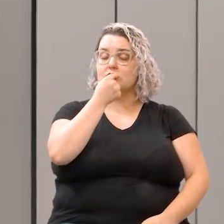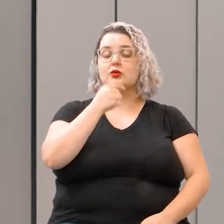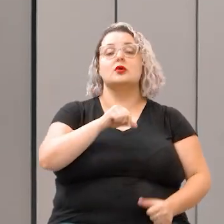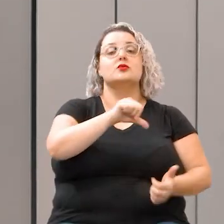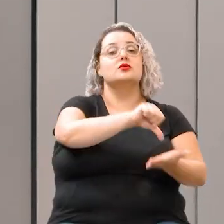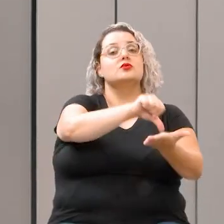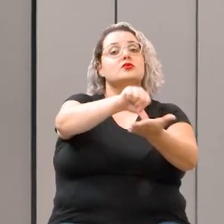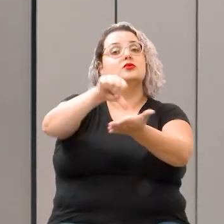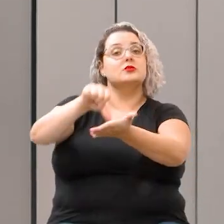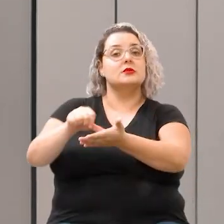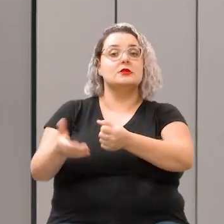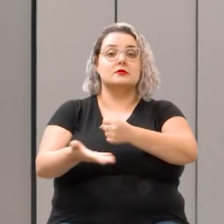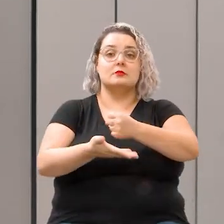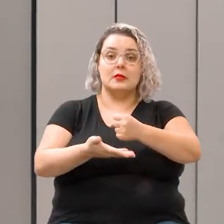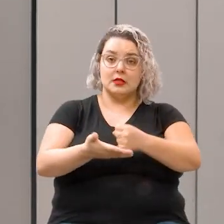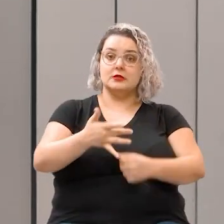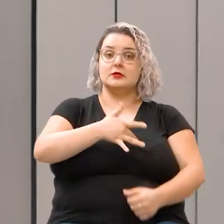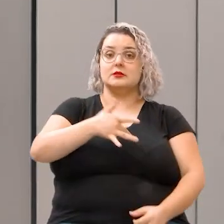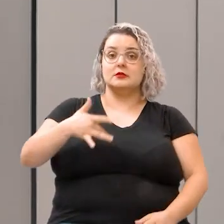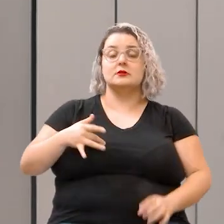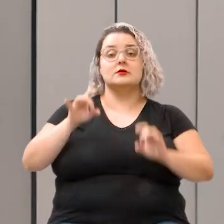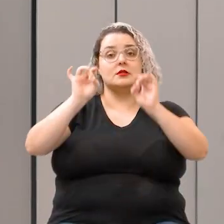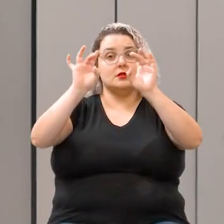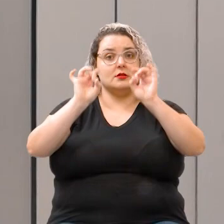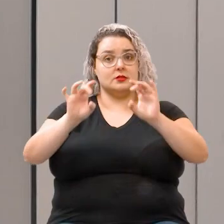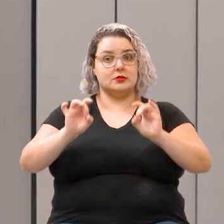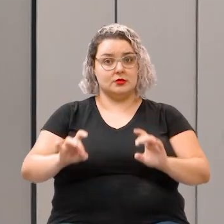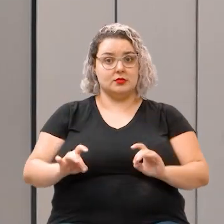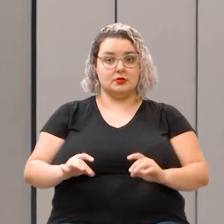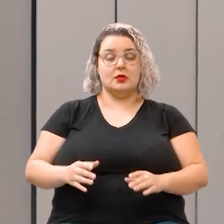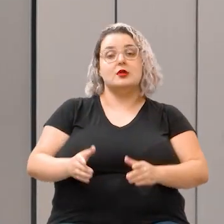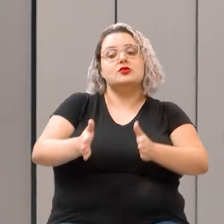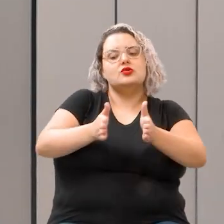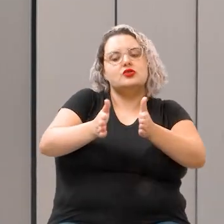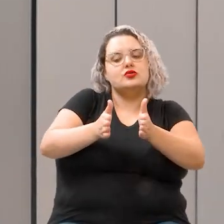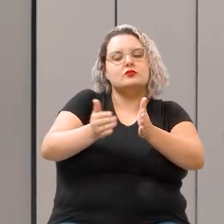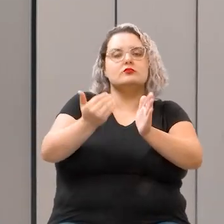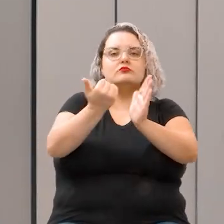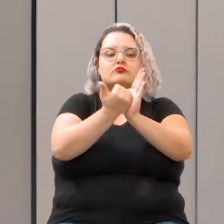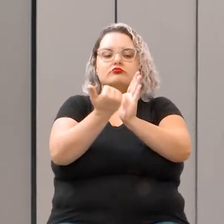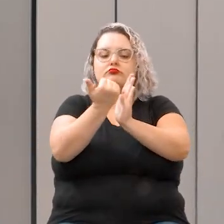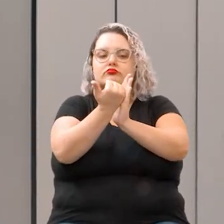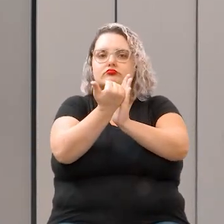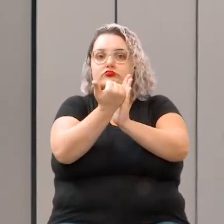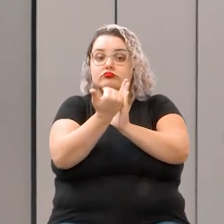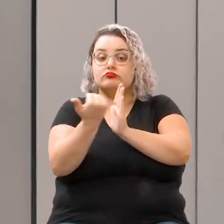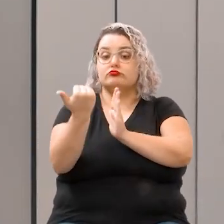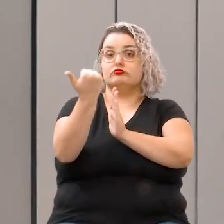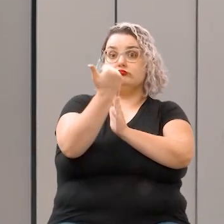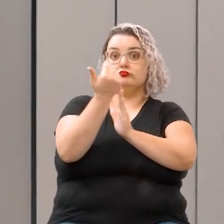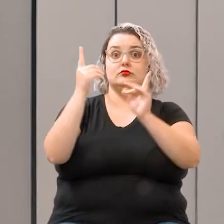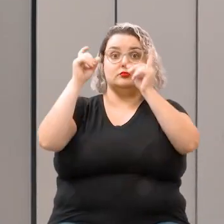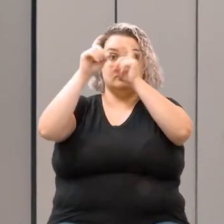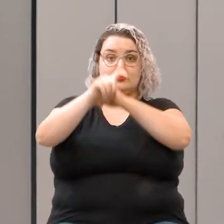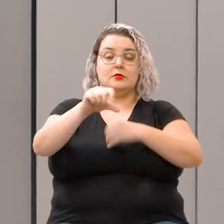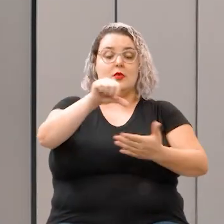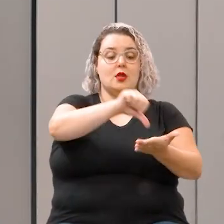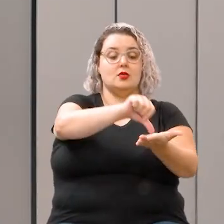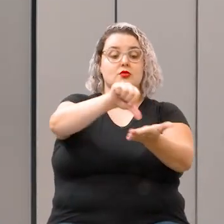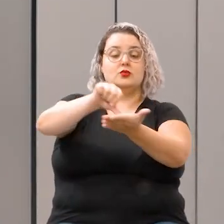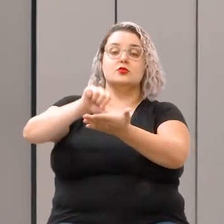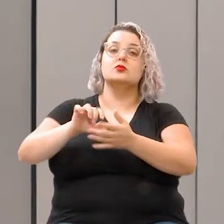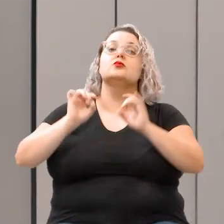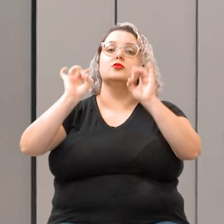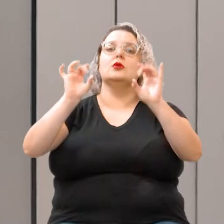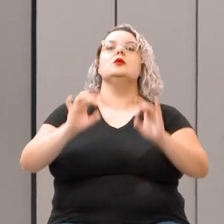unidades básicas de saúde e especializada de média complexidade nos centros de